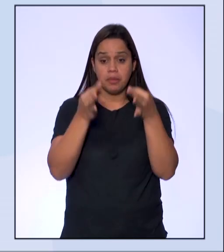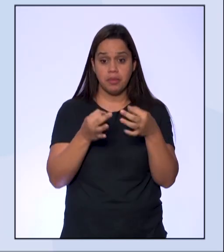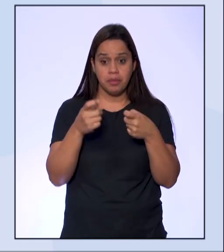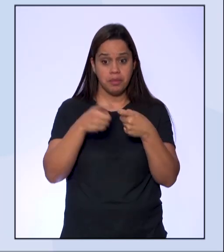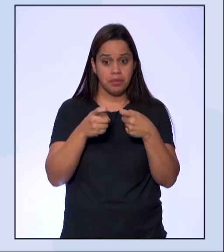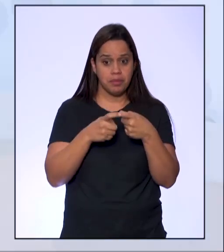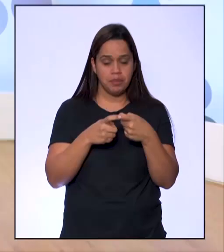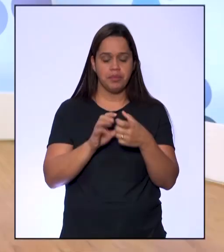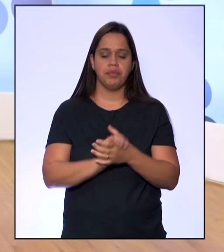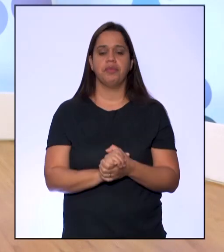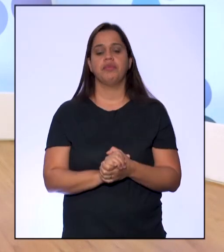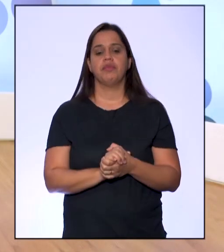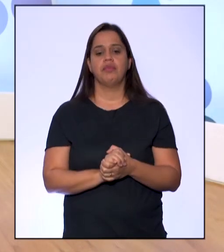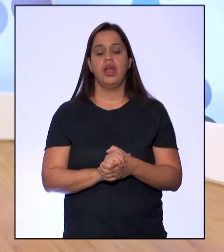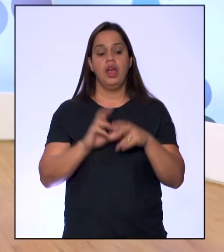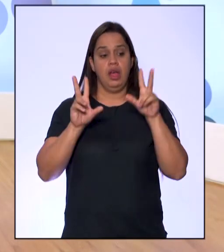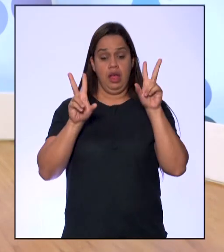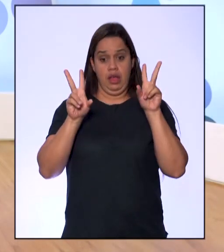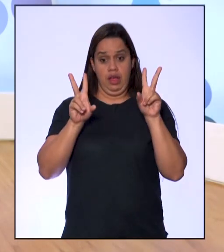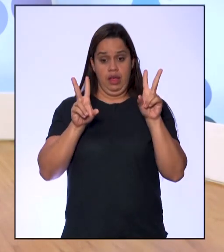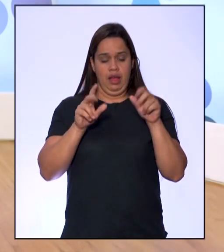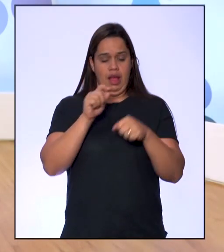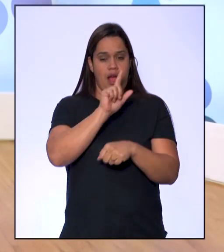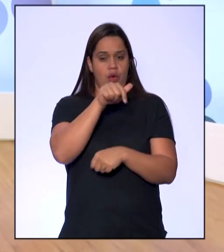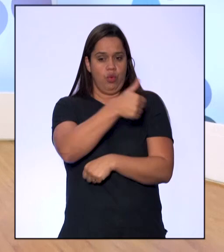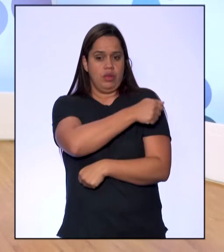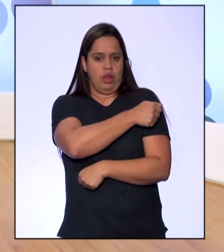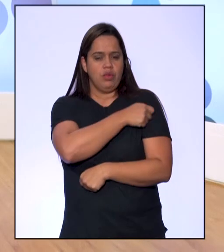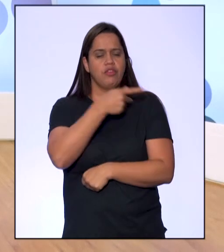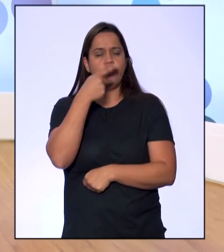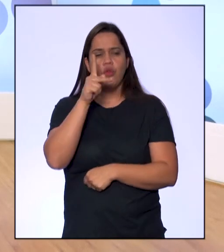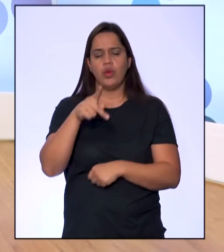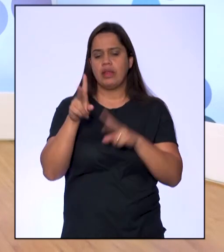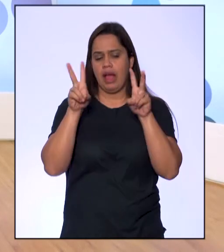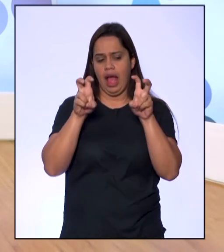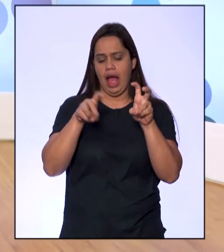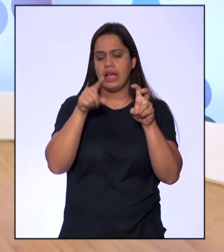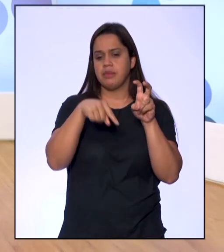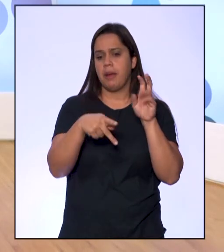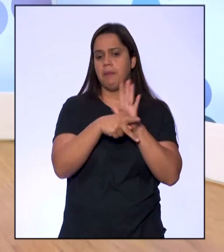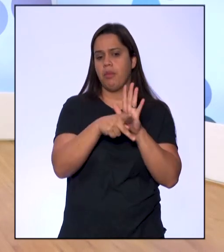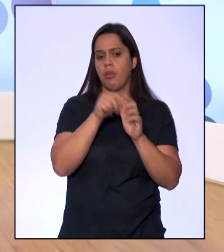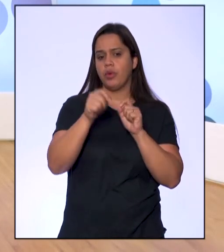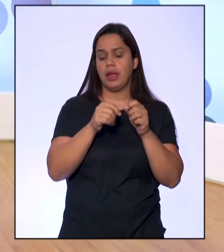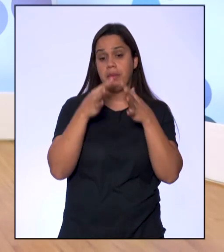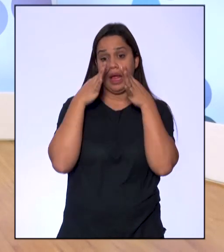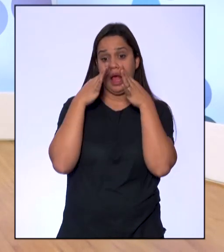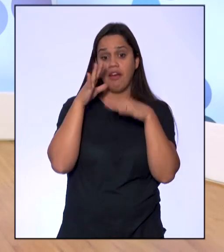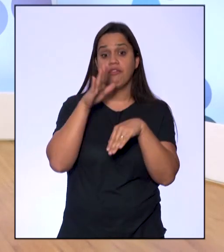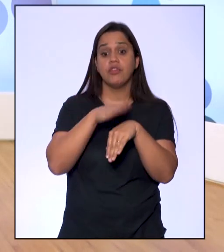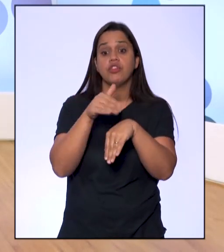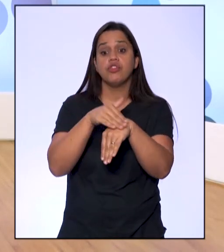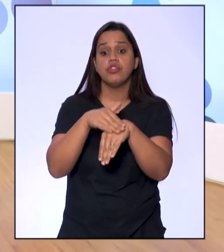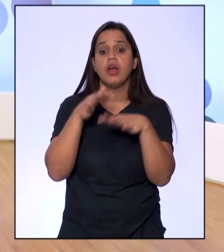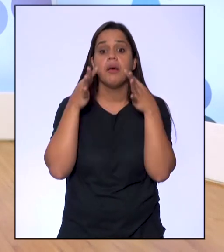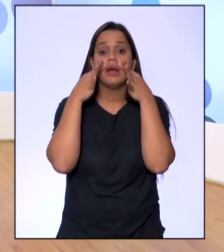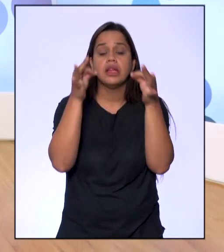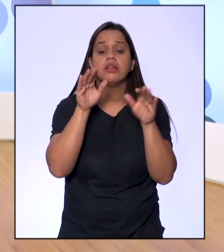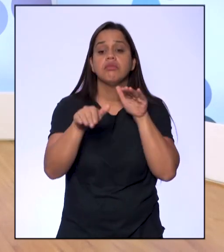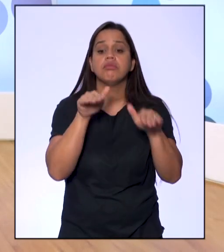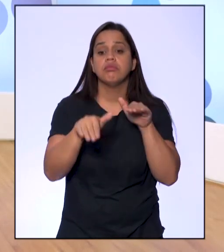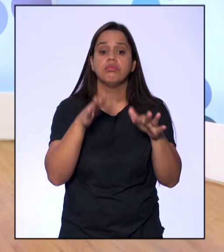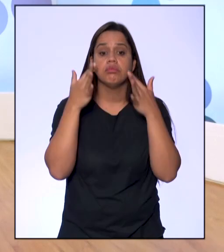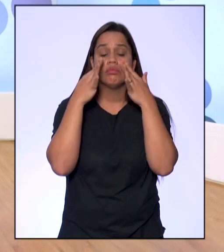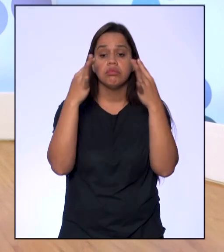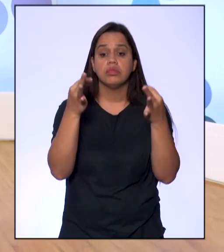Evelyn disse aqui que as aspas são para chamar a atenção. Será que nesses textos são Não, para neste chamar a caso atenção? não entra para chamar a